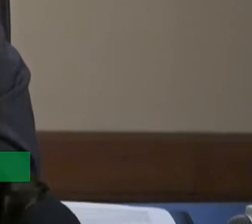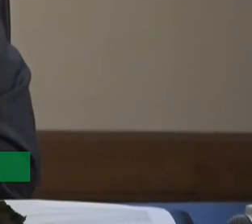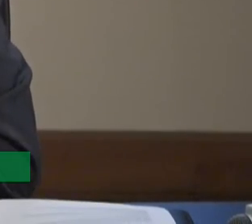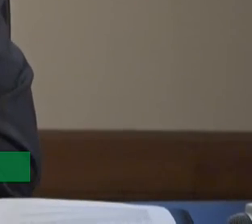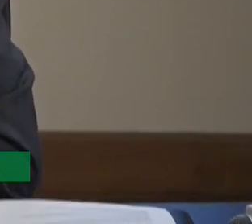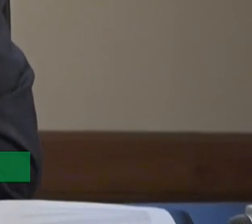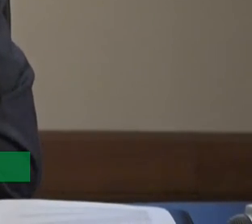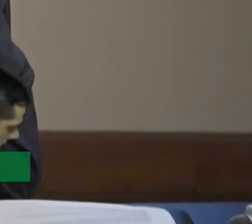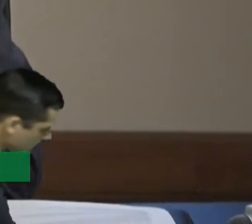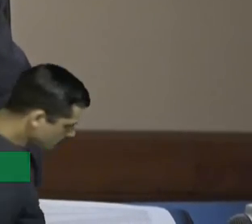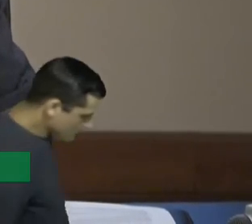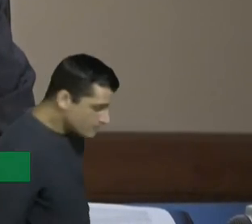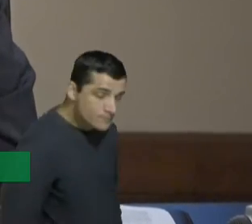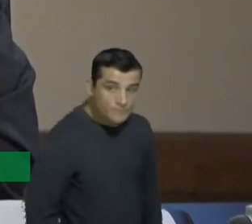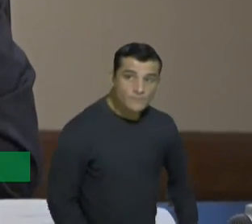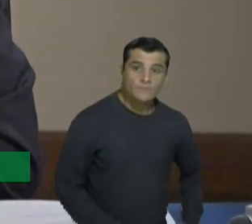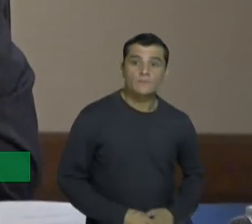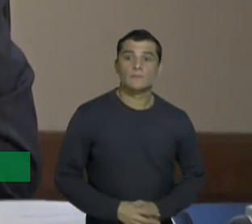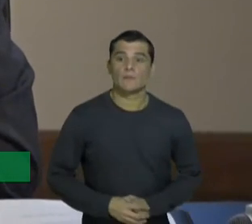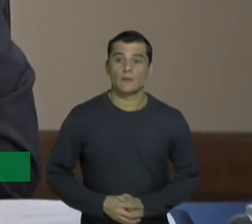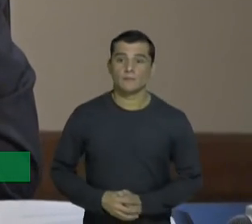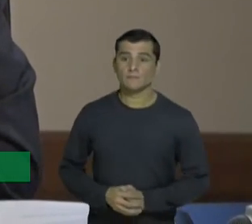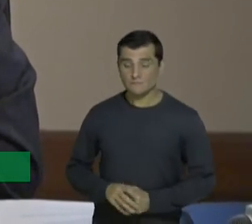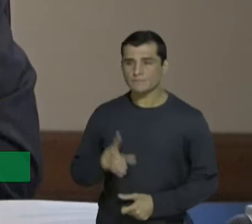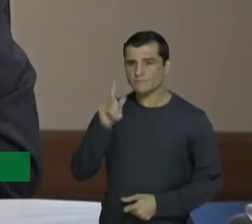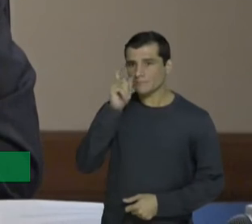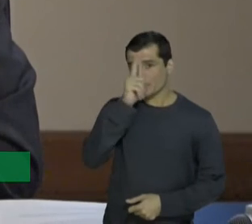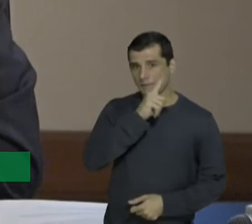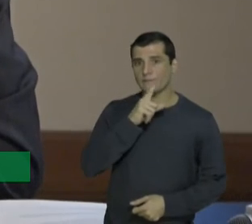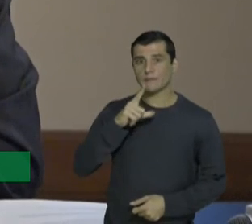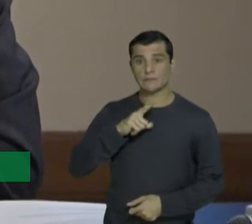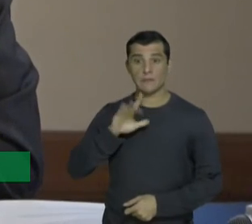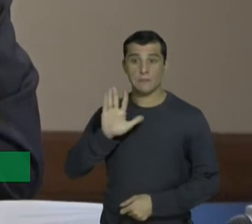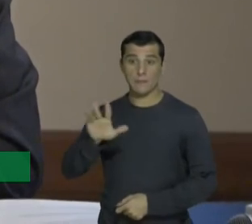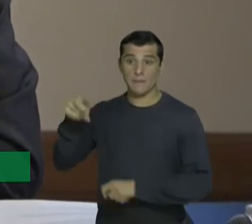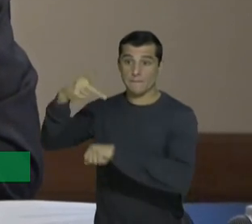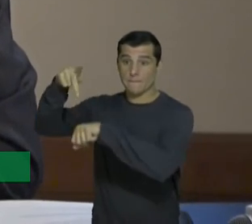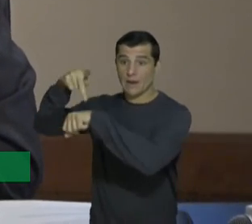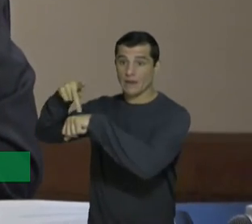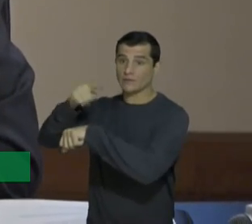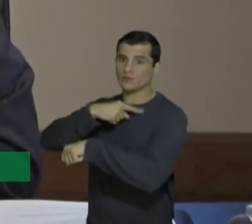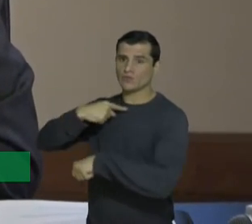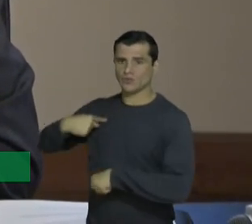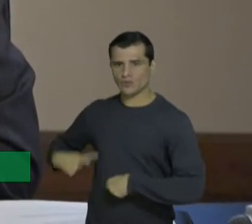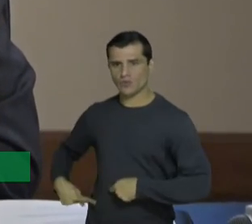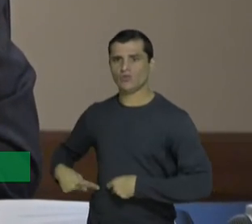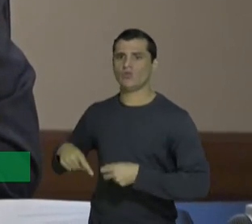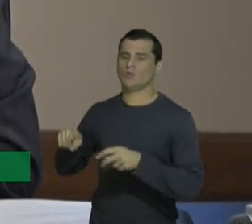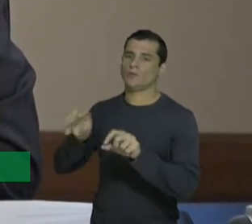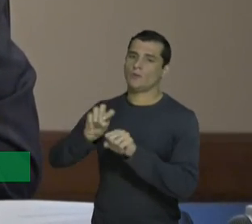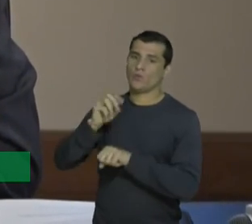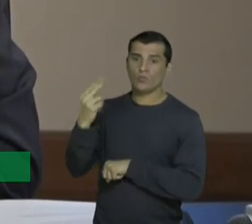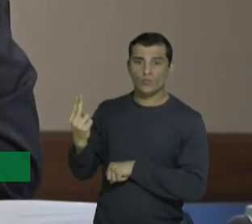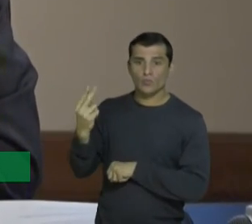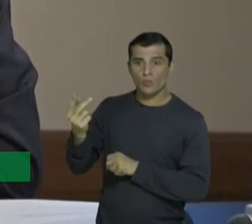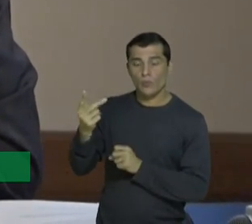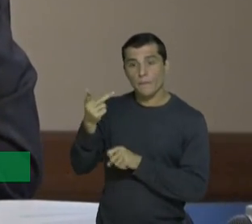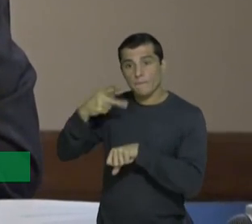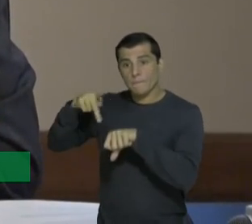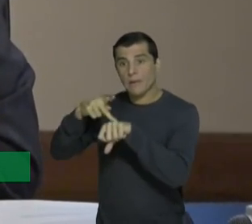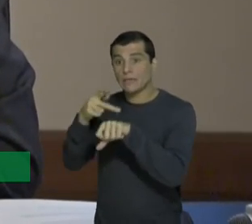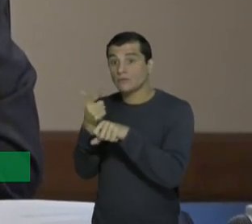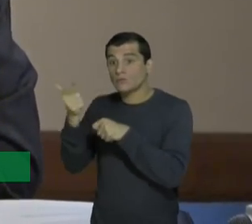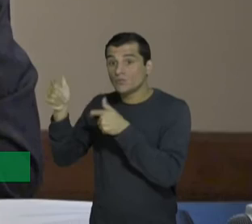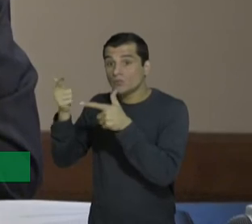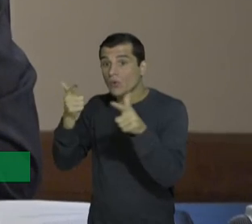China que são países que conseguiram através de políticas eh seja da forma crítica ou não e não